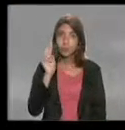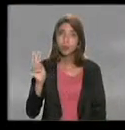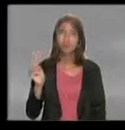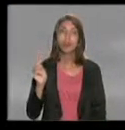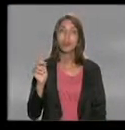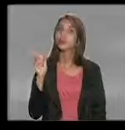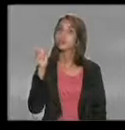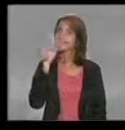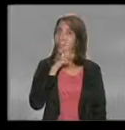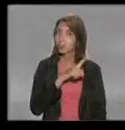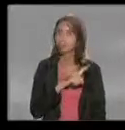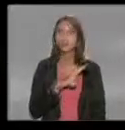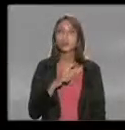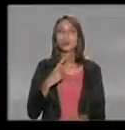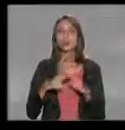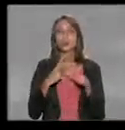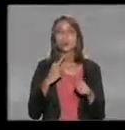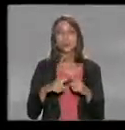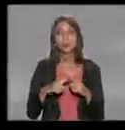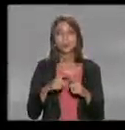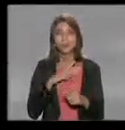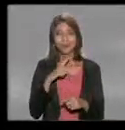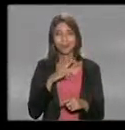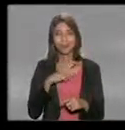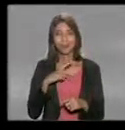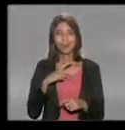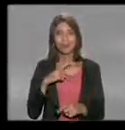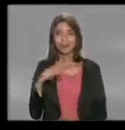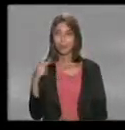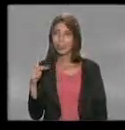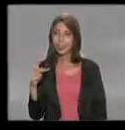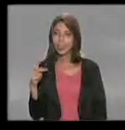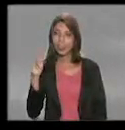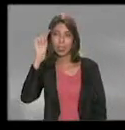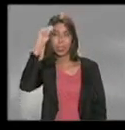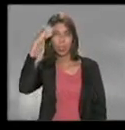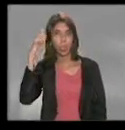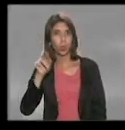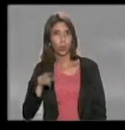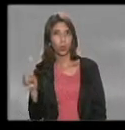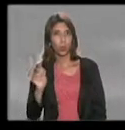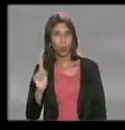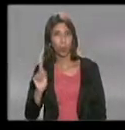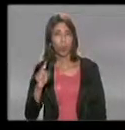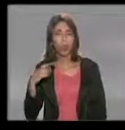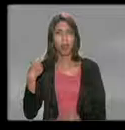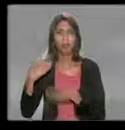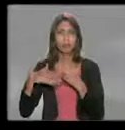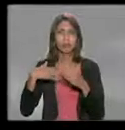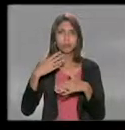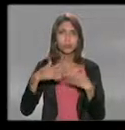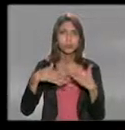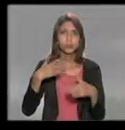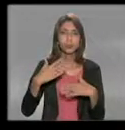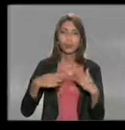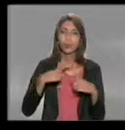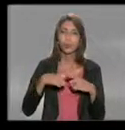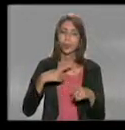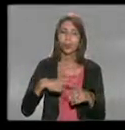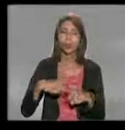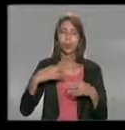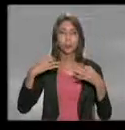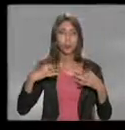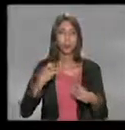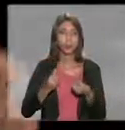mais difícil, inclusive porque como teve um domínio do não negro durante muito tempo por